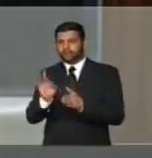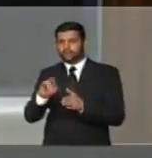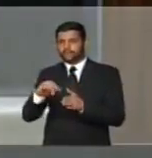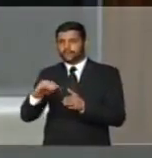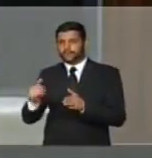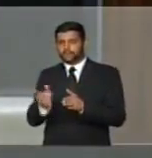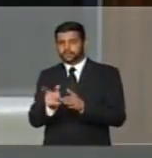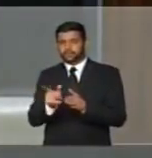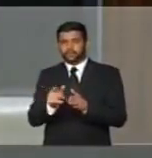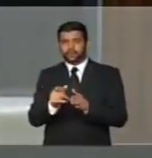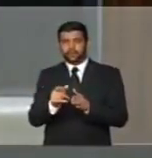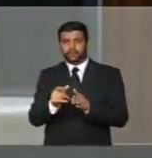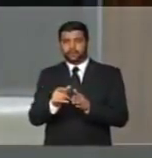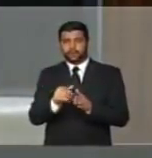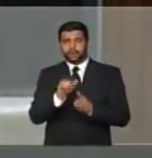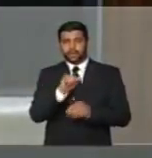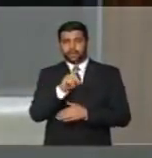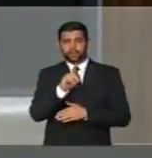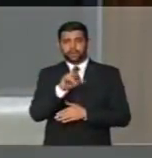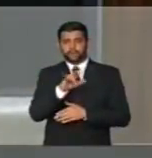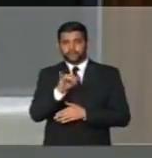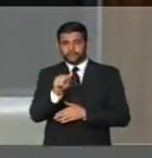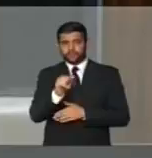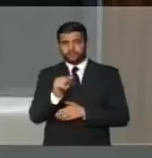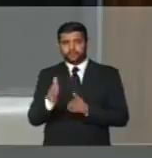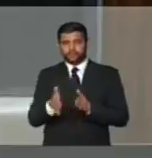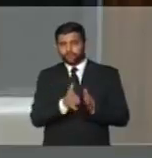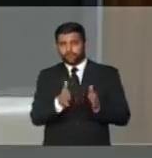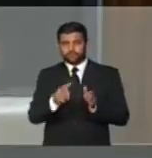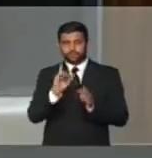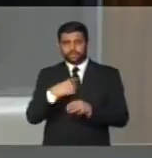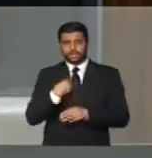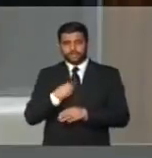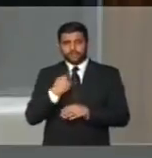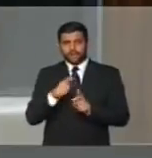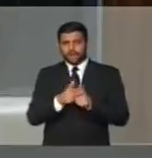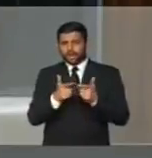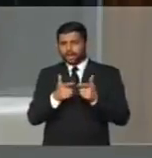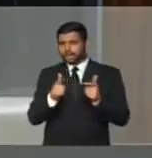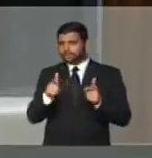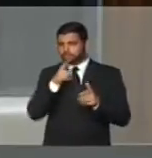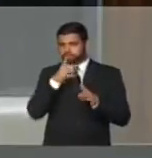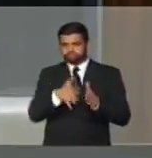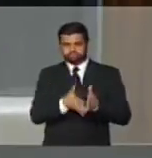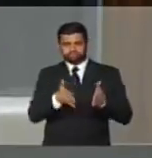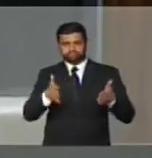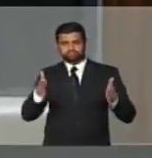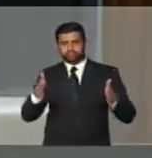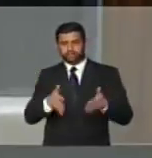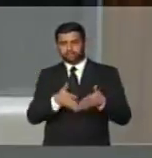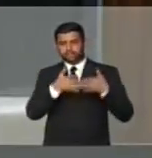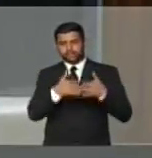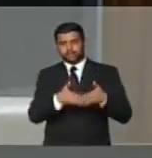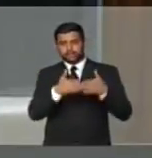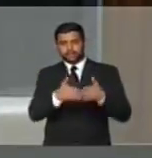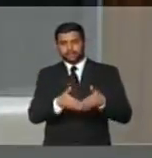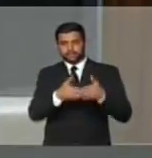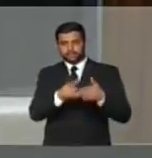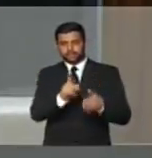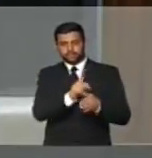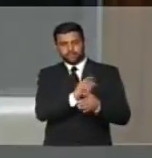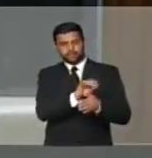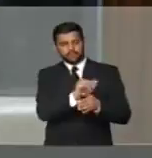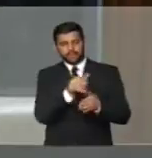uma hidrovia. O Rio São Francisco já teve uma grande hidrovia, a hidrovia de